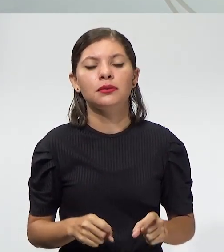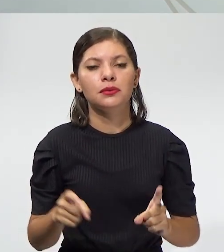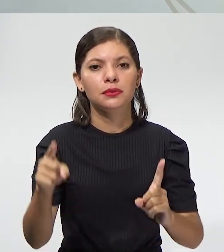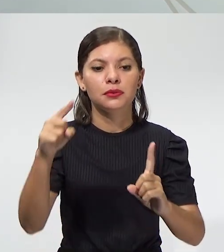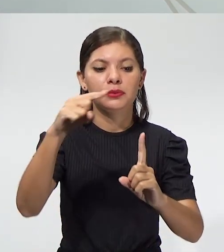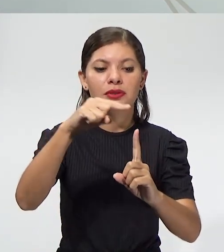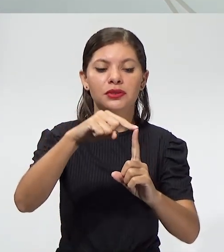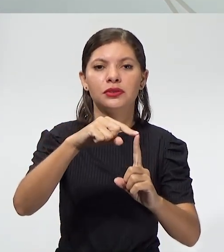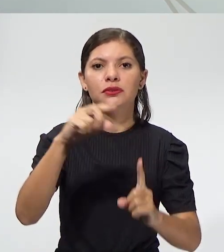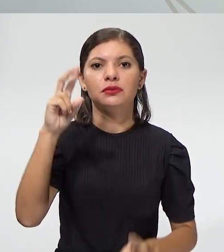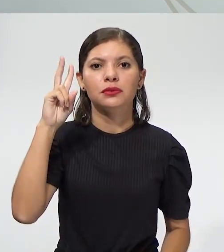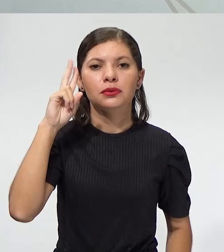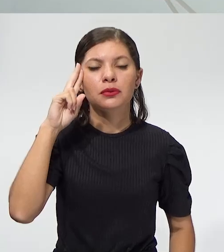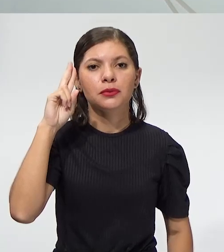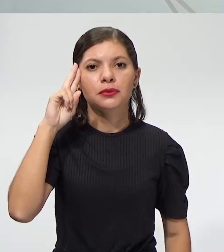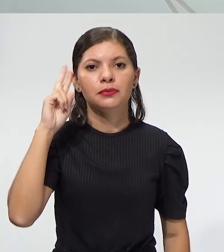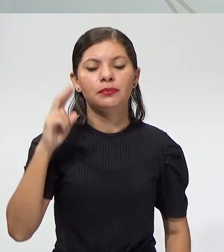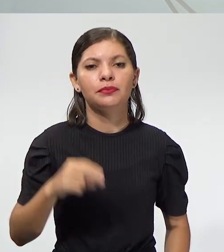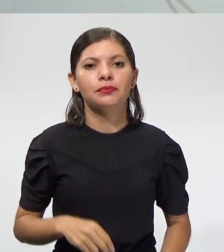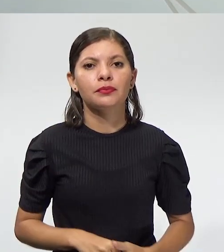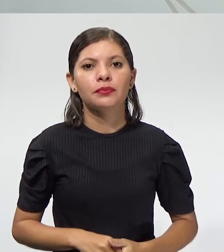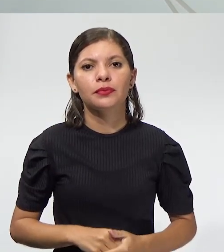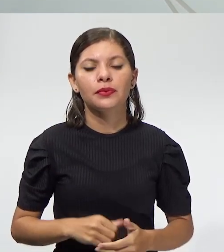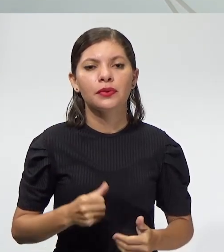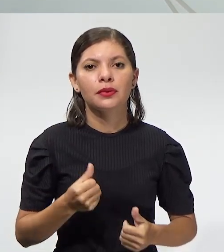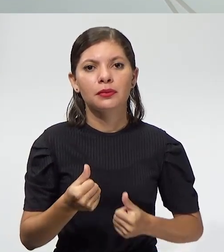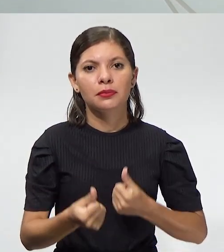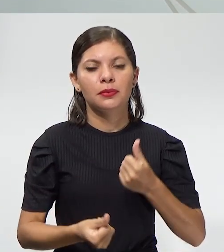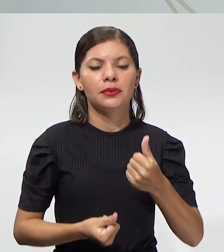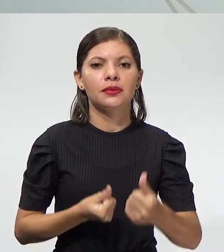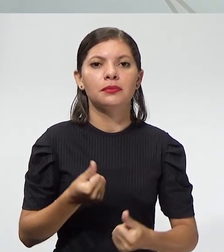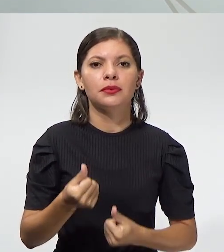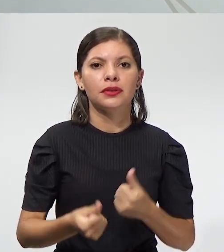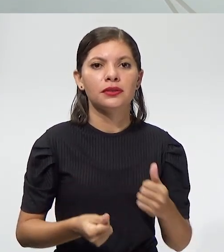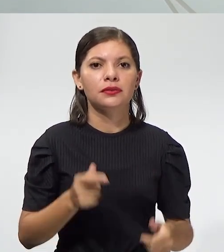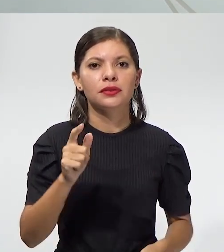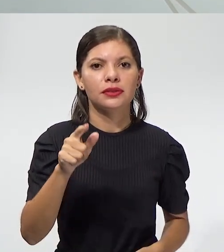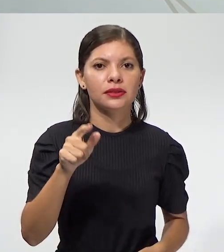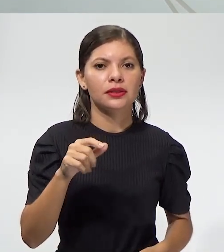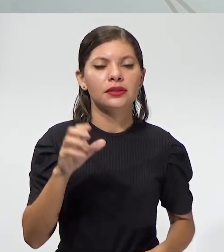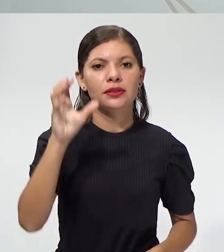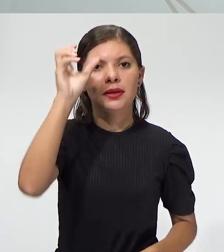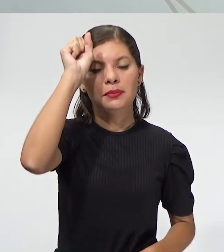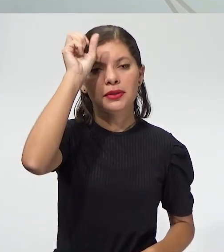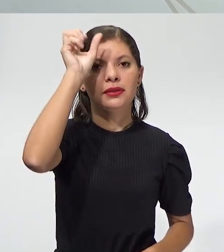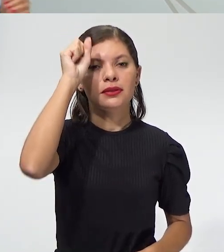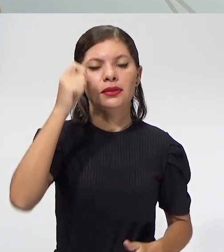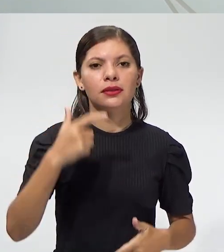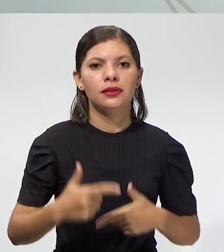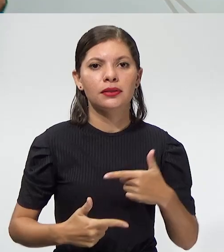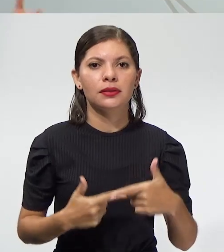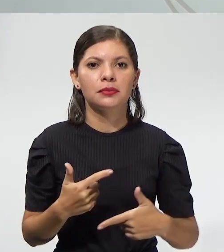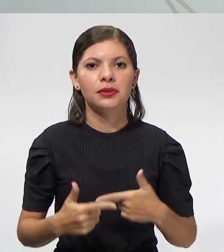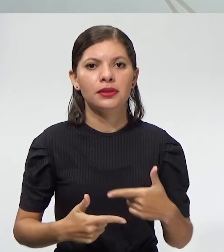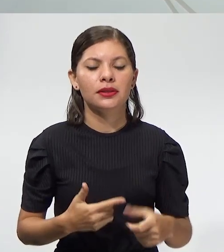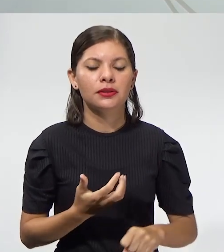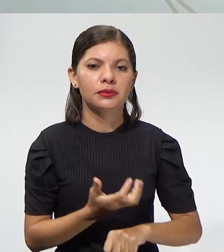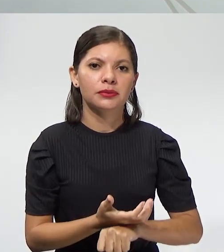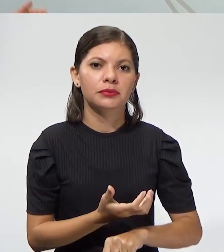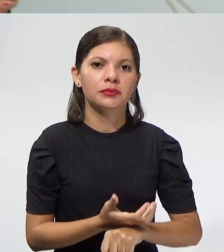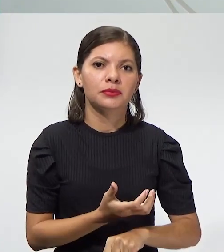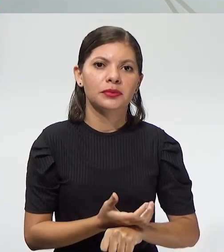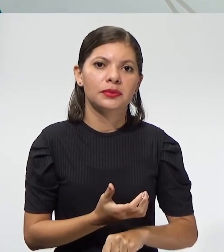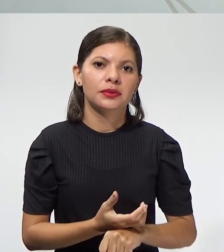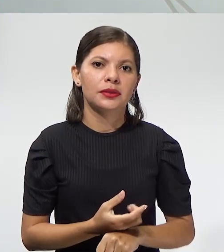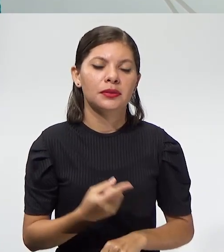Nesse primeiro semestre, nosso objetivo é que vocês aprendam a trabalhar de forma interdisciplinar, né? Tenham essa primeira experiência,